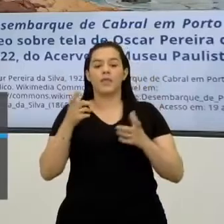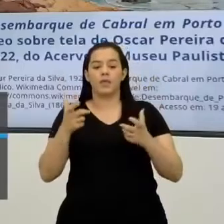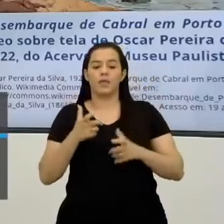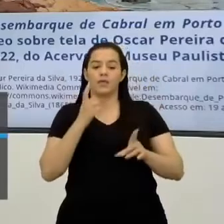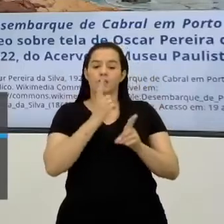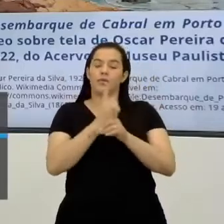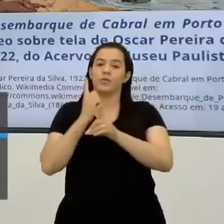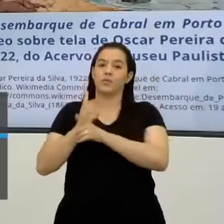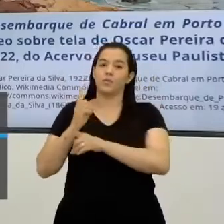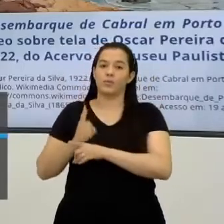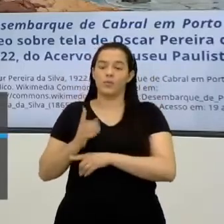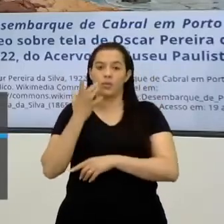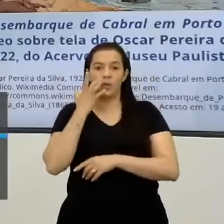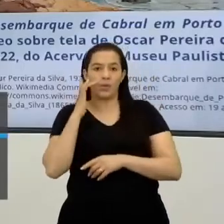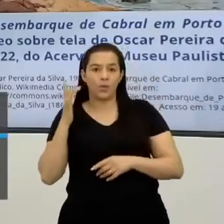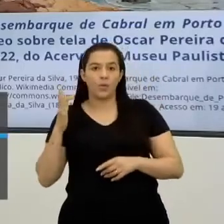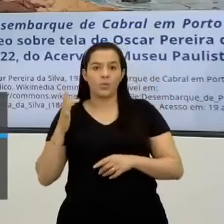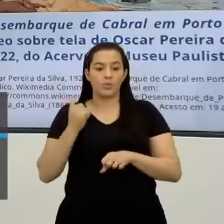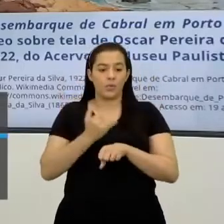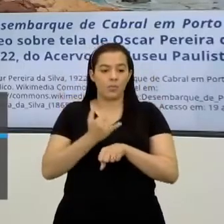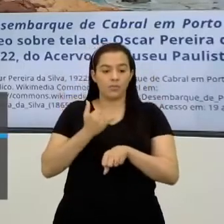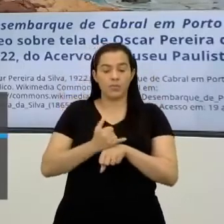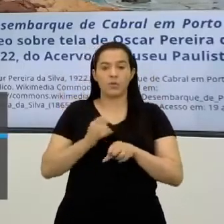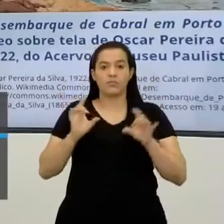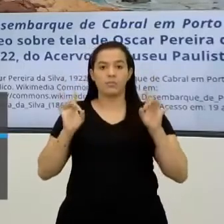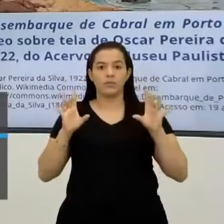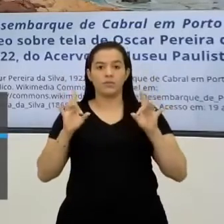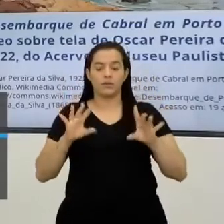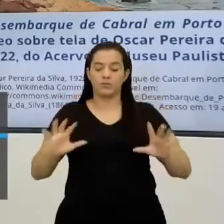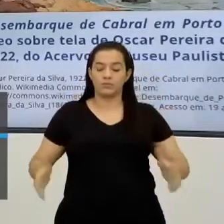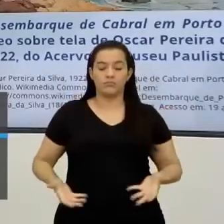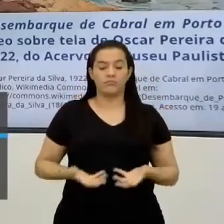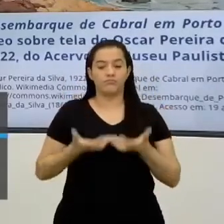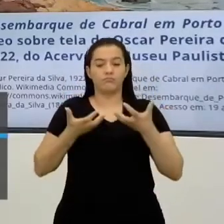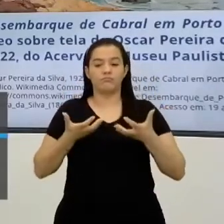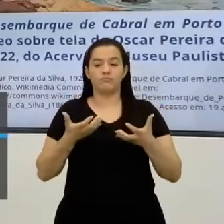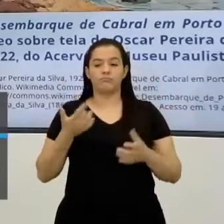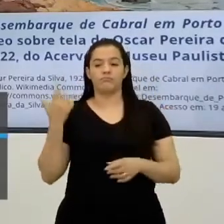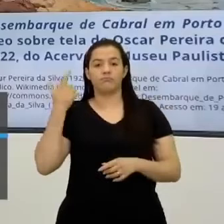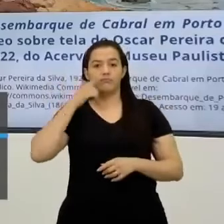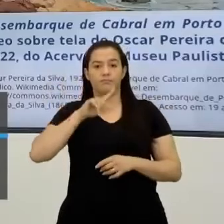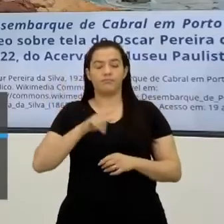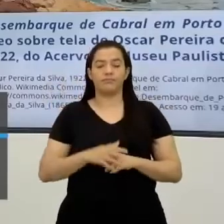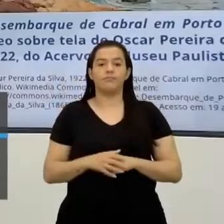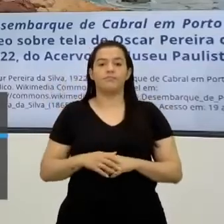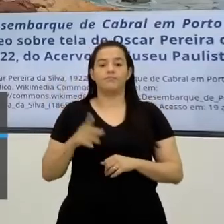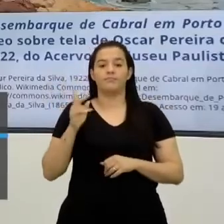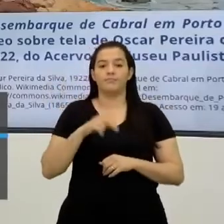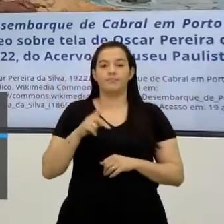ou metais preciosos para enriquecer cada vez mais a metrópole. Verdade. Pro